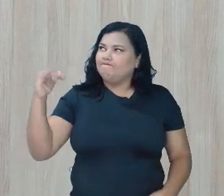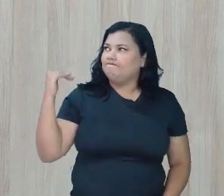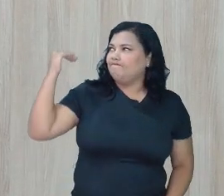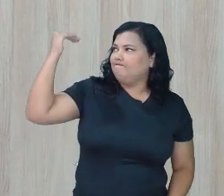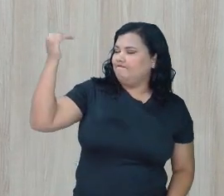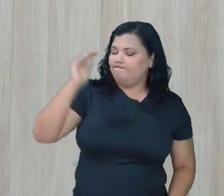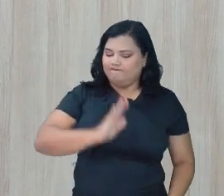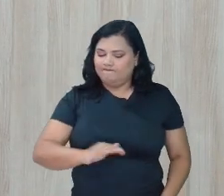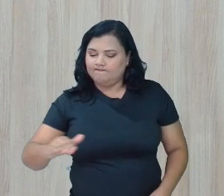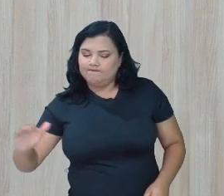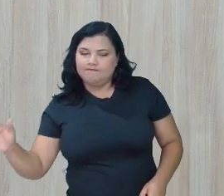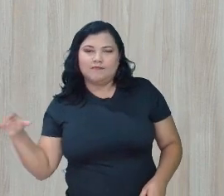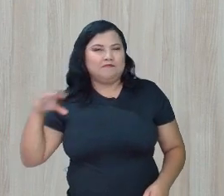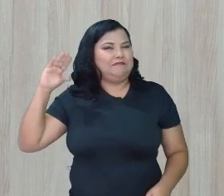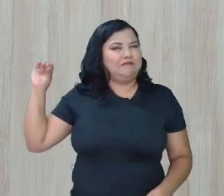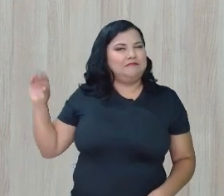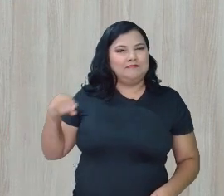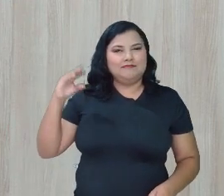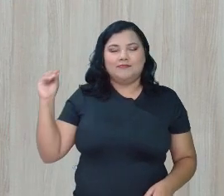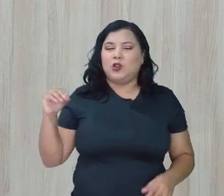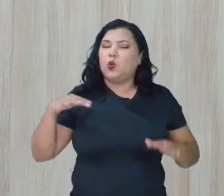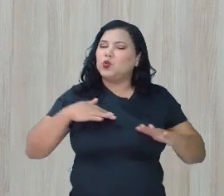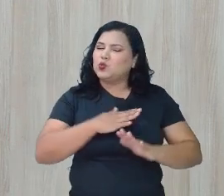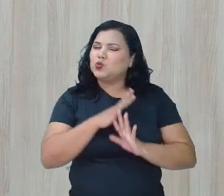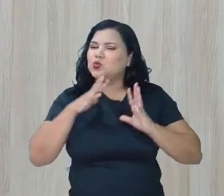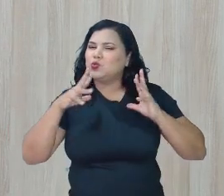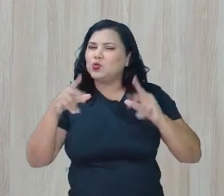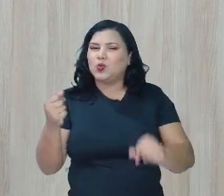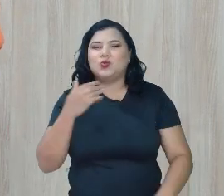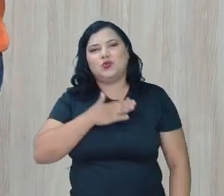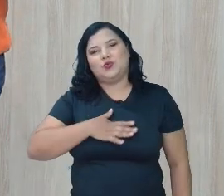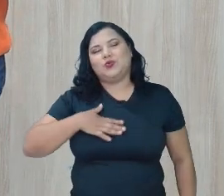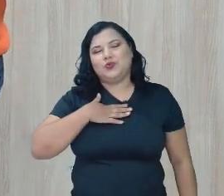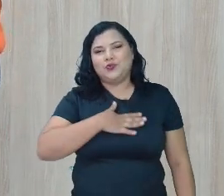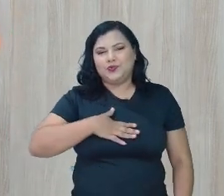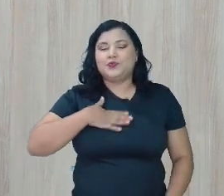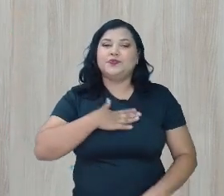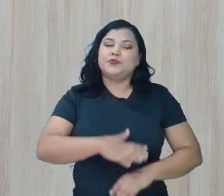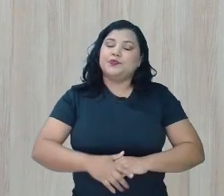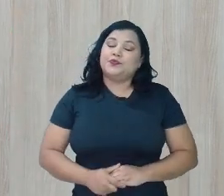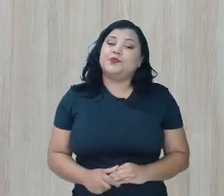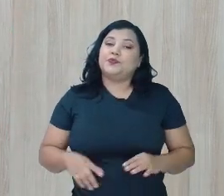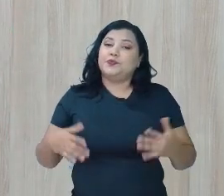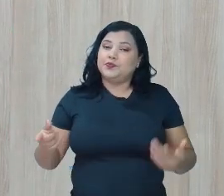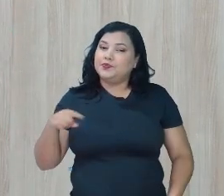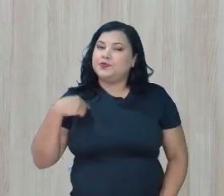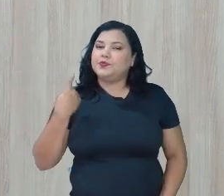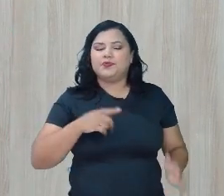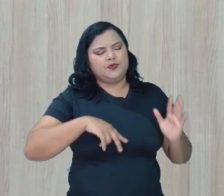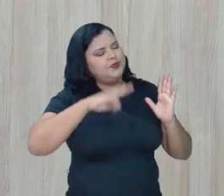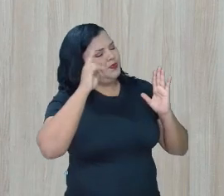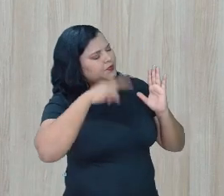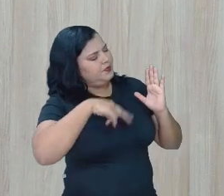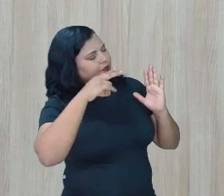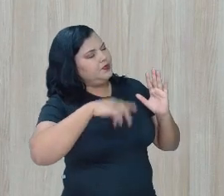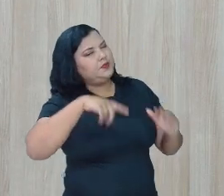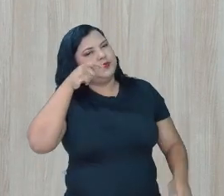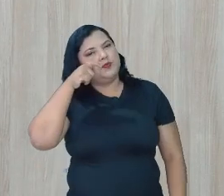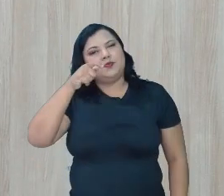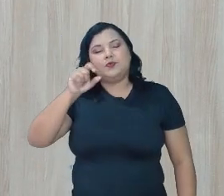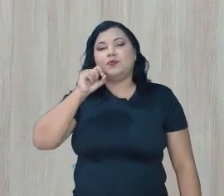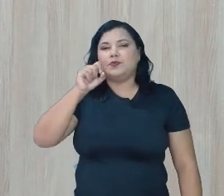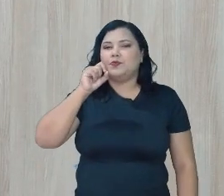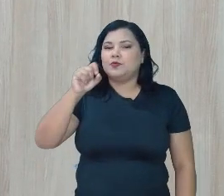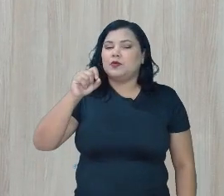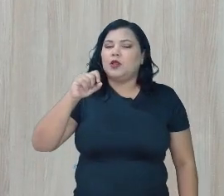quanto criança, adolescentes, jovens. E quando estamos lendo, o interessante é tudo